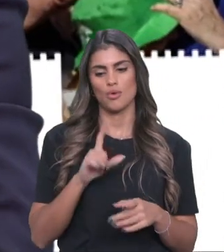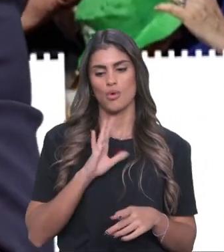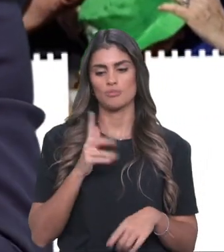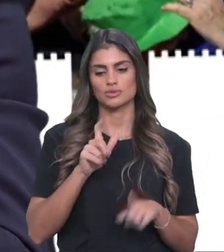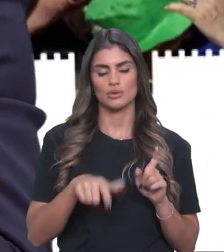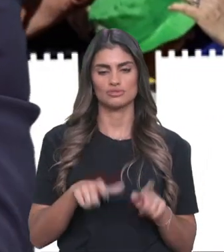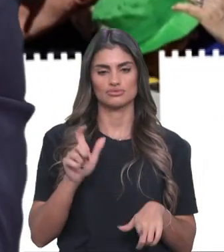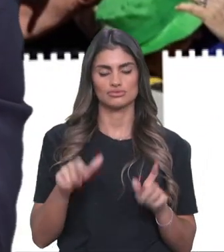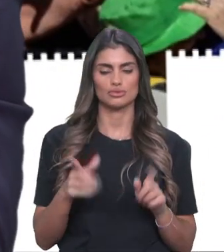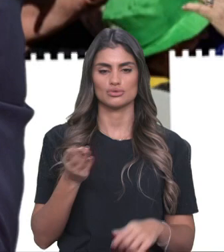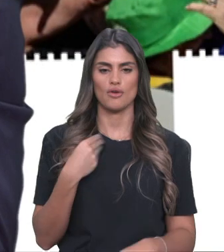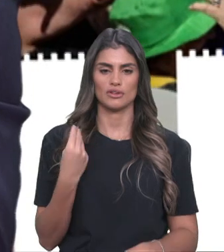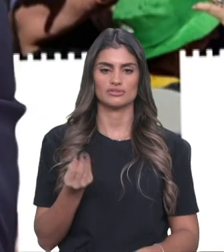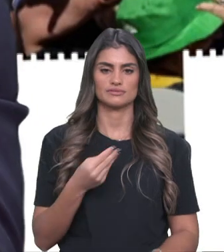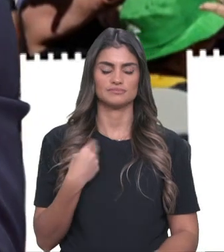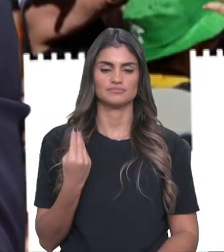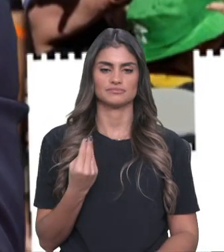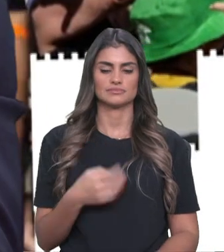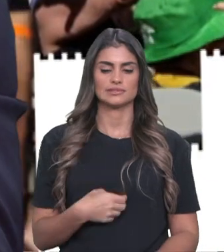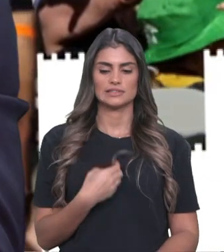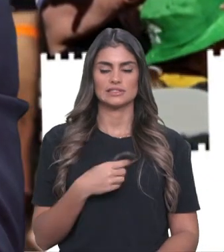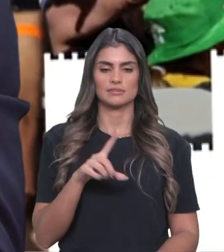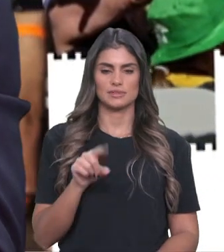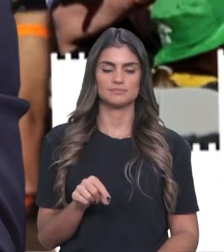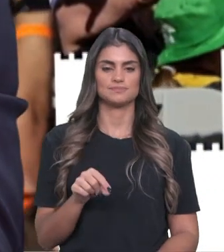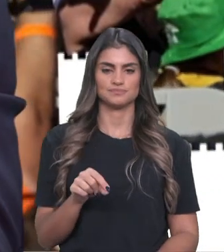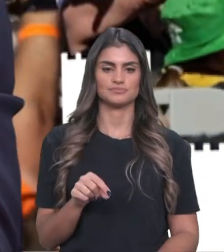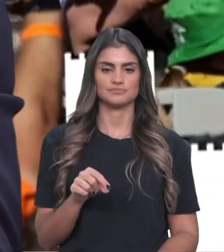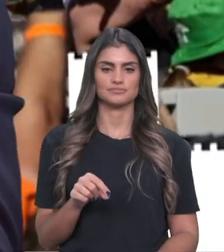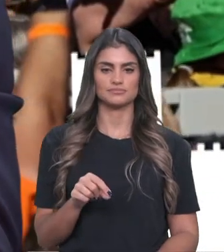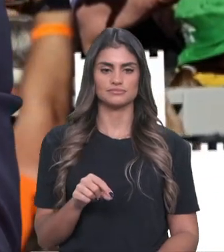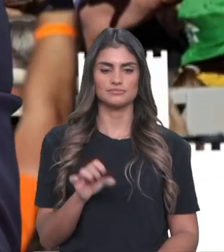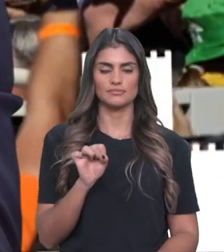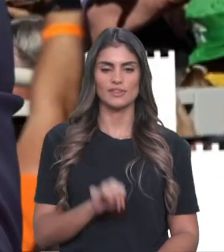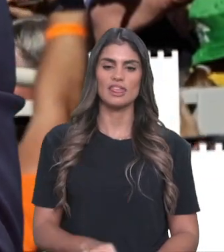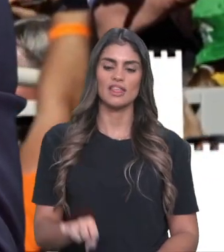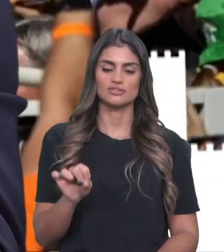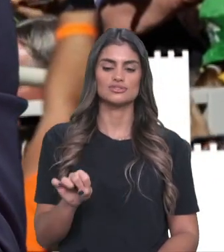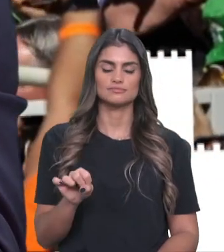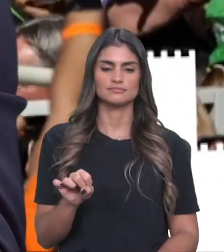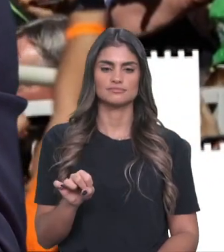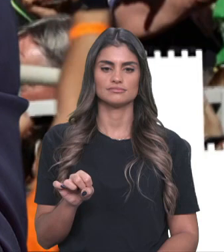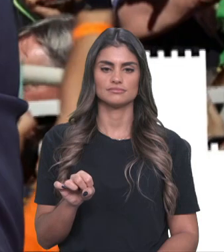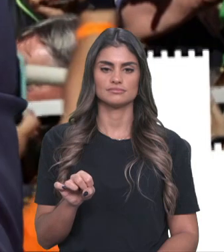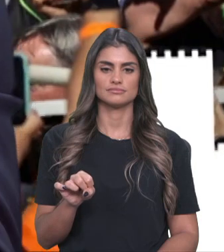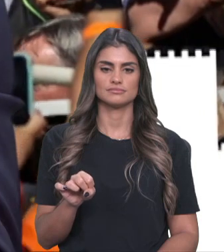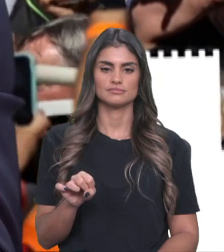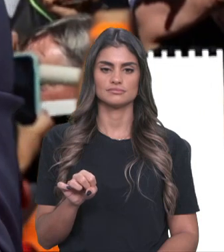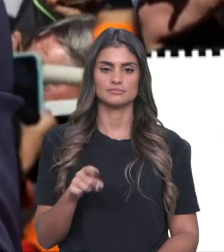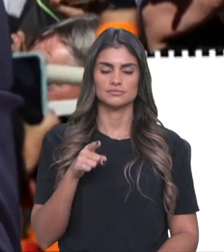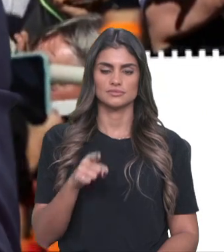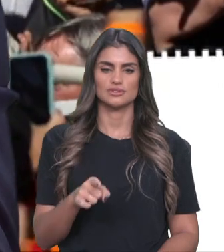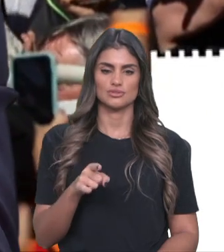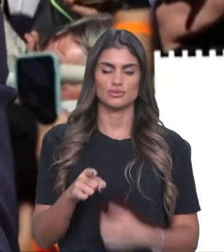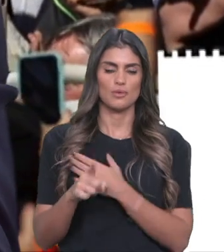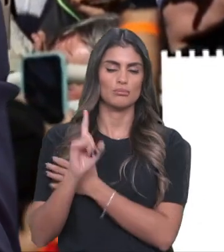pessoas, que os jovens sentissem também isto como deles e pertença deste tesouro inesgotável